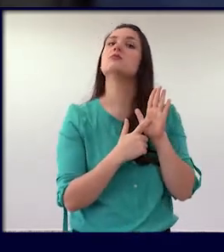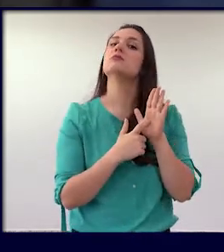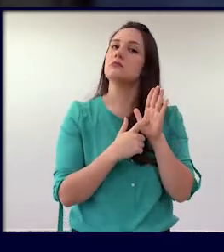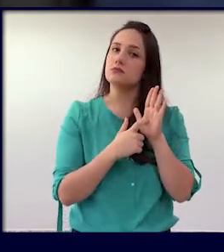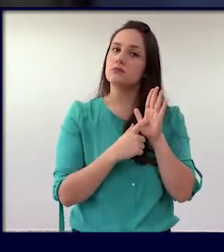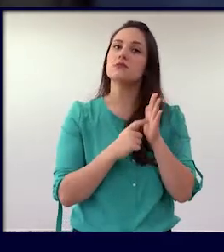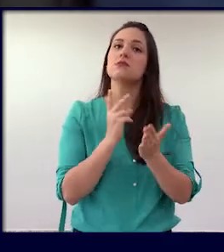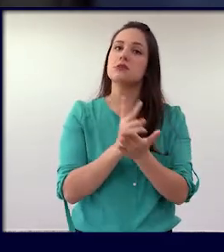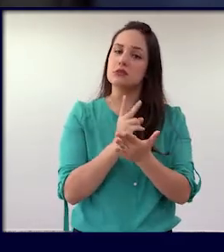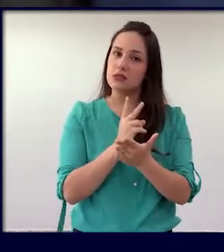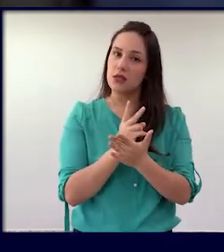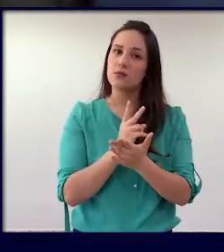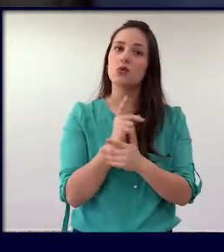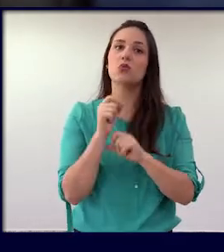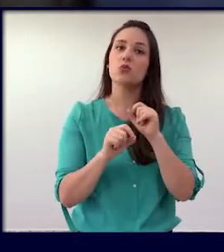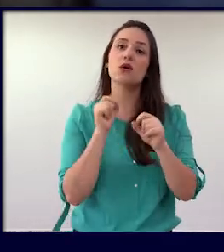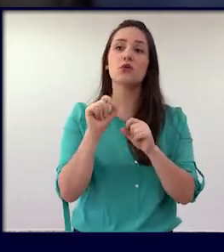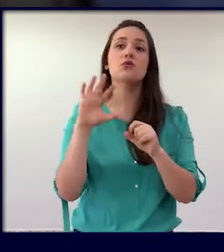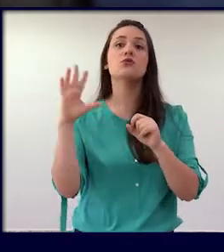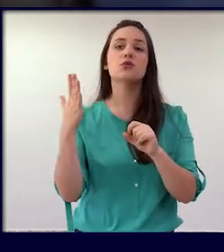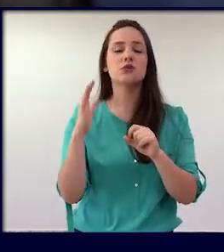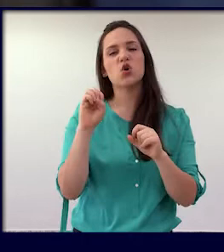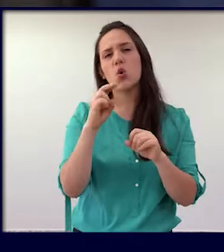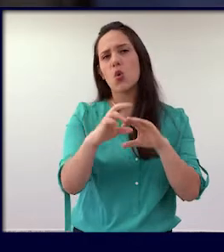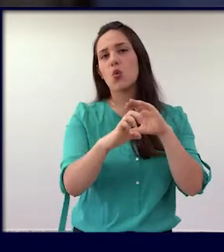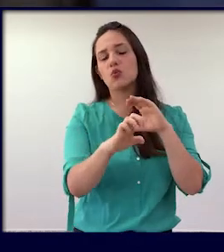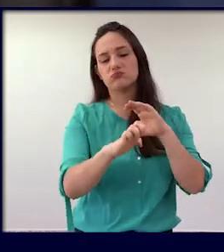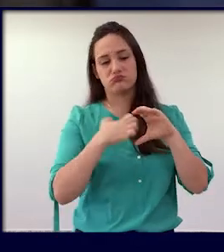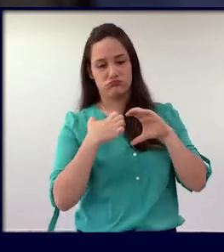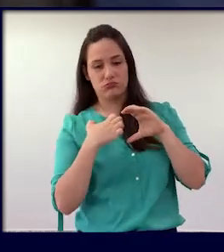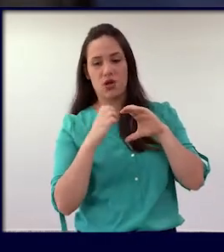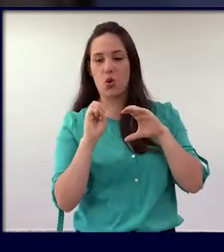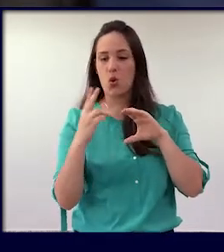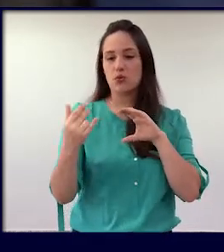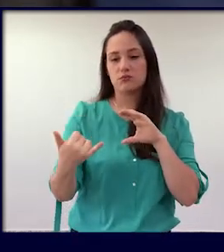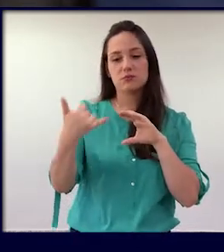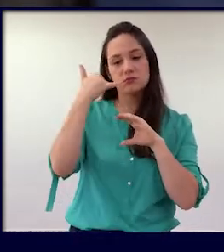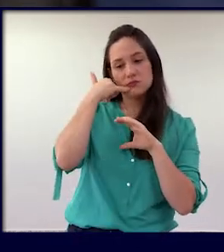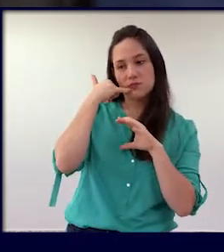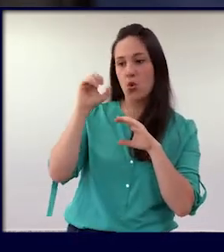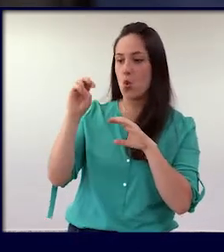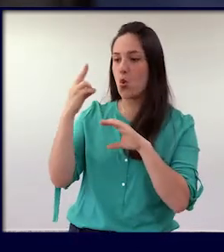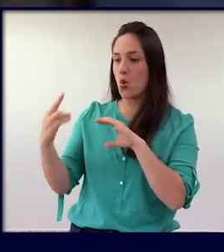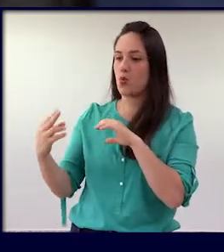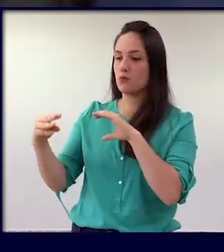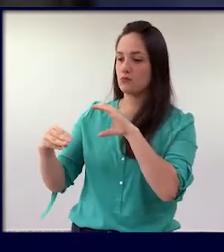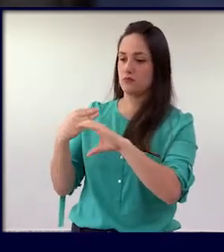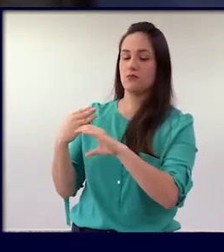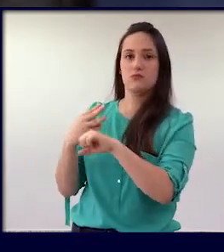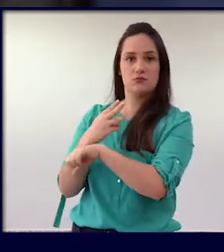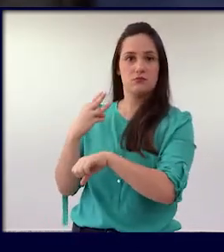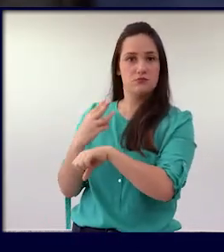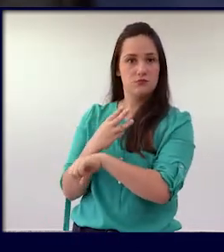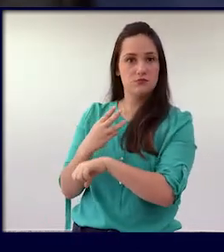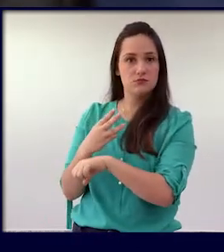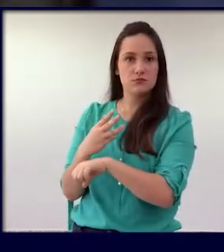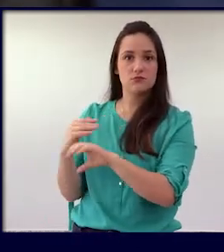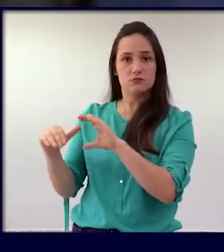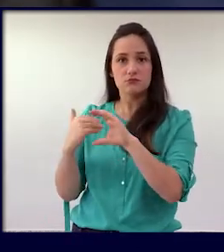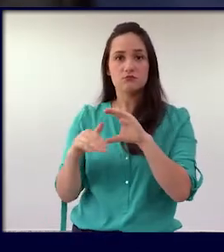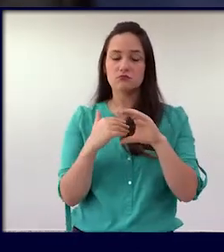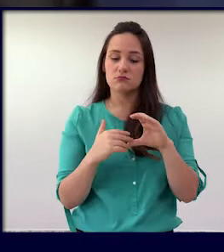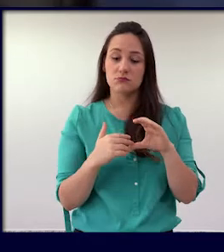o eleitor vai receber um contato, né? Ele vai receber ou um e-mail, ou uma ligação, ou uma mensagem